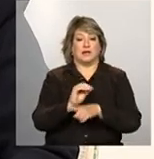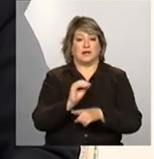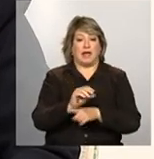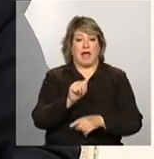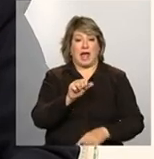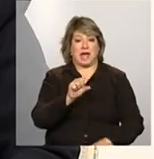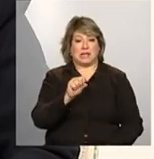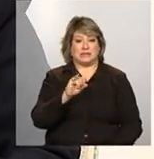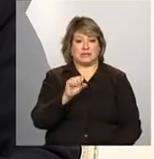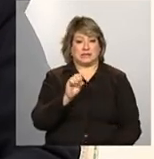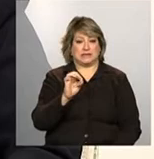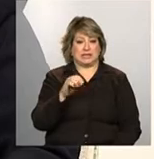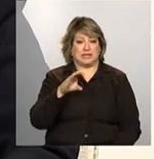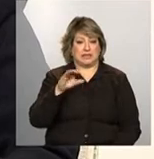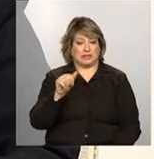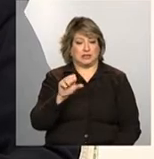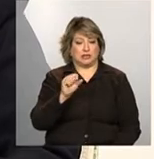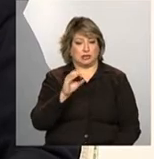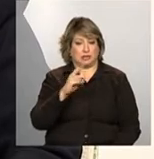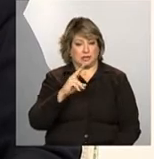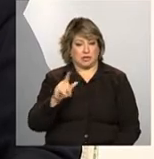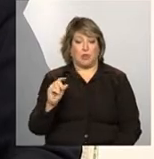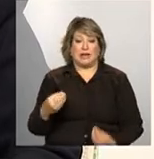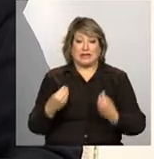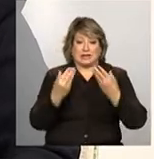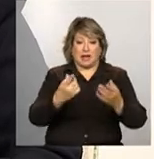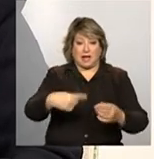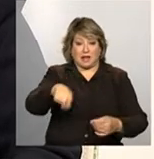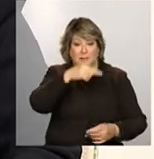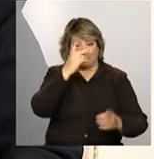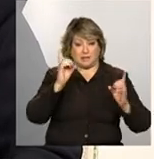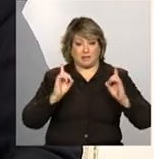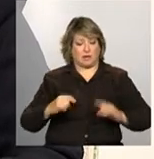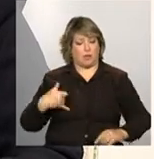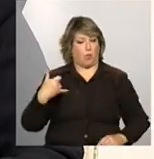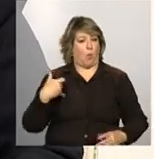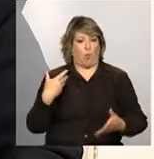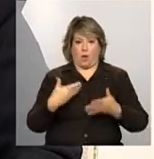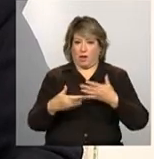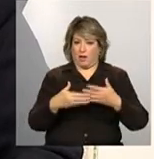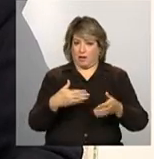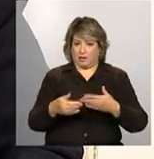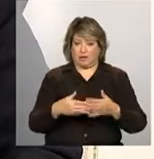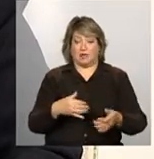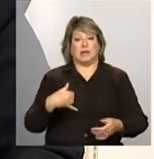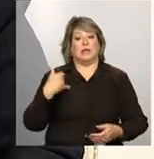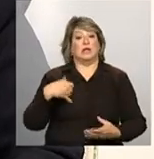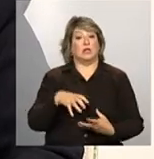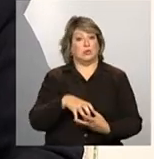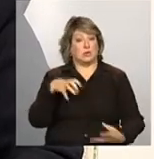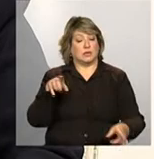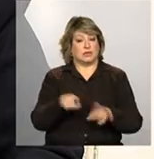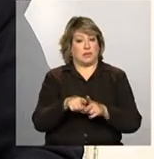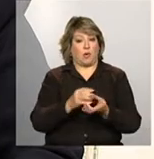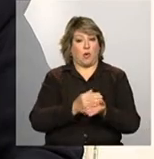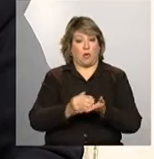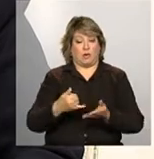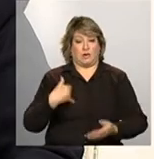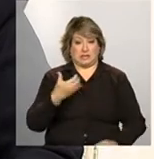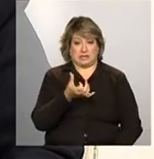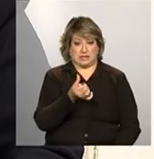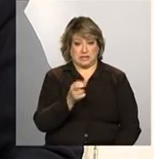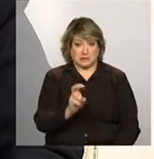é destinado, então, a pessoas com deficiência de qualquer idade e a idosos a partir de 65